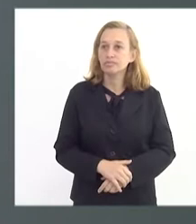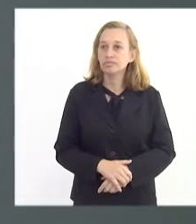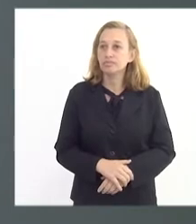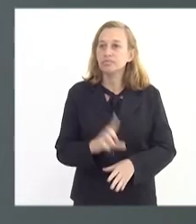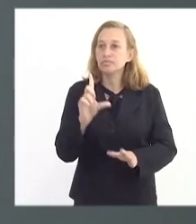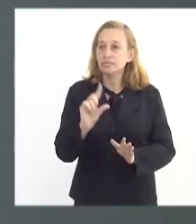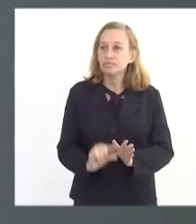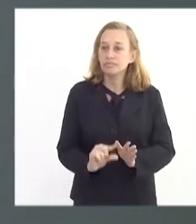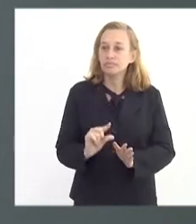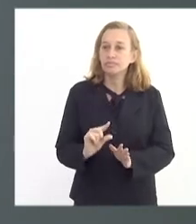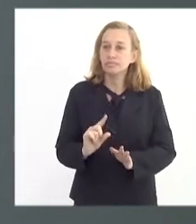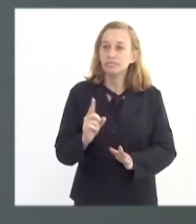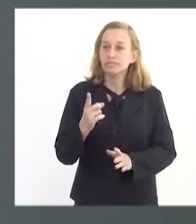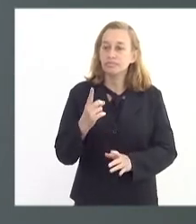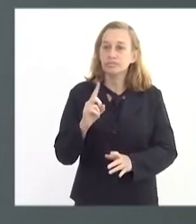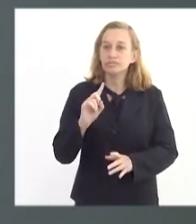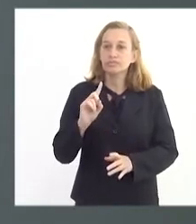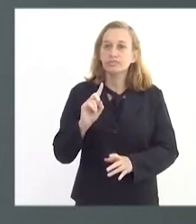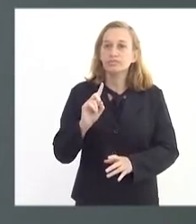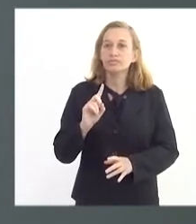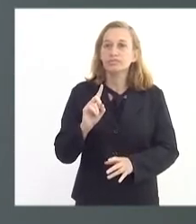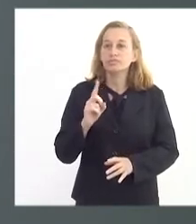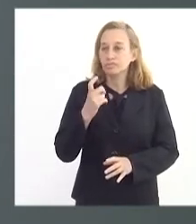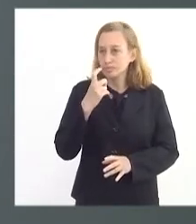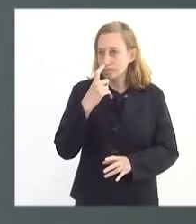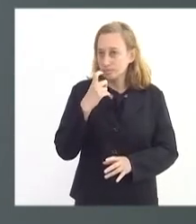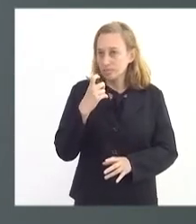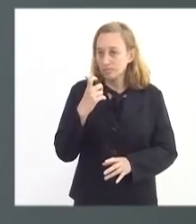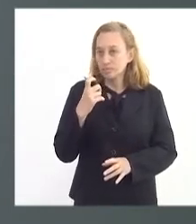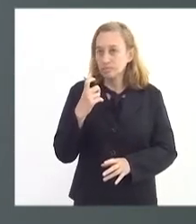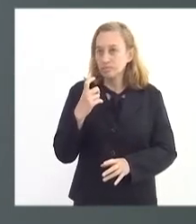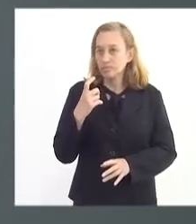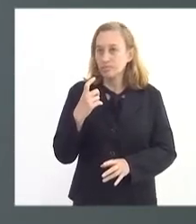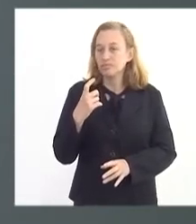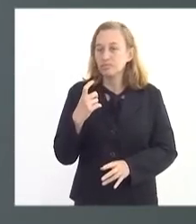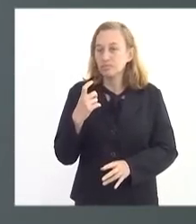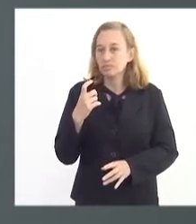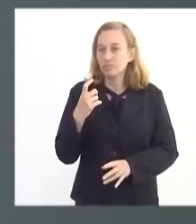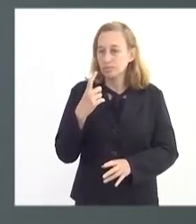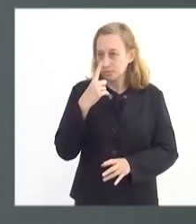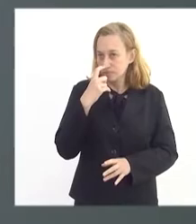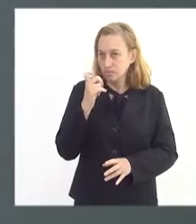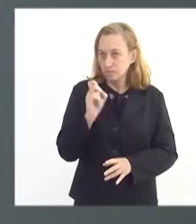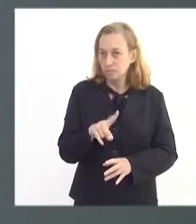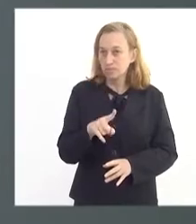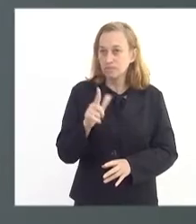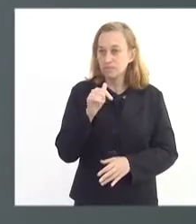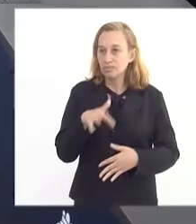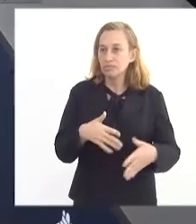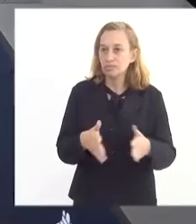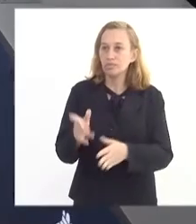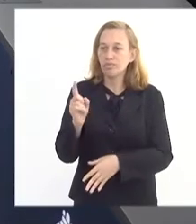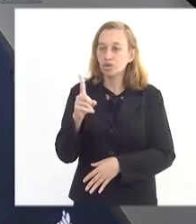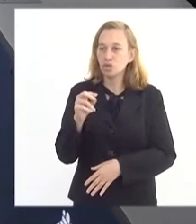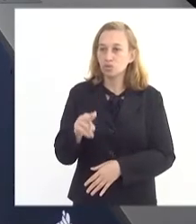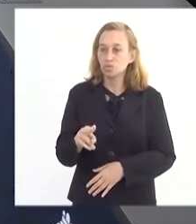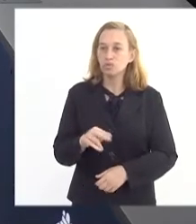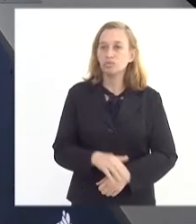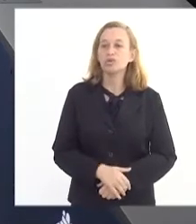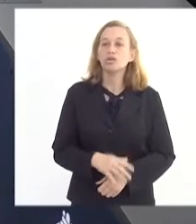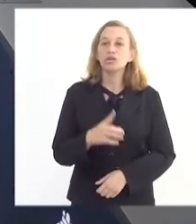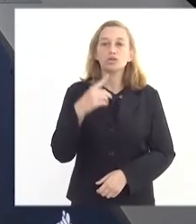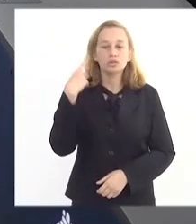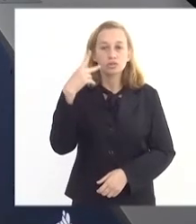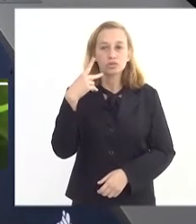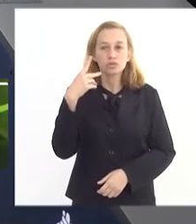diminuição da poluição desses corpos hídricos na chegada da tomada d'água do Guandu. Doutora Vanessa, eu